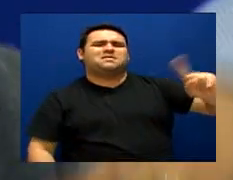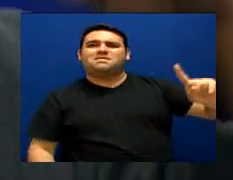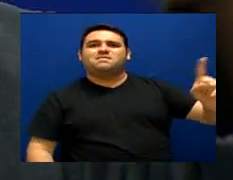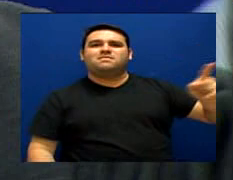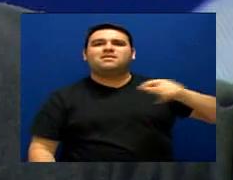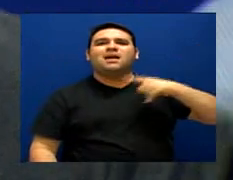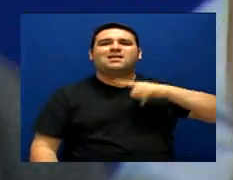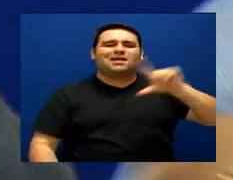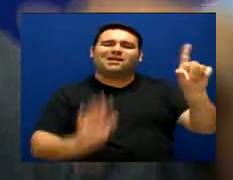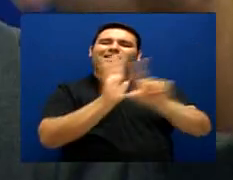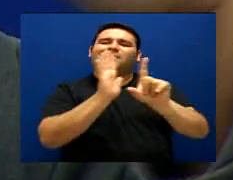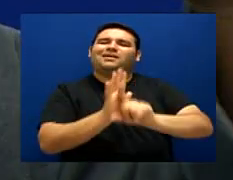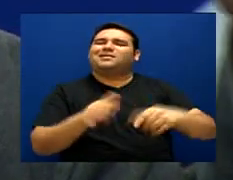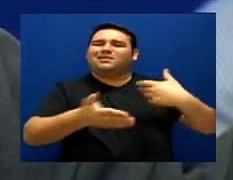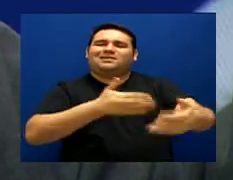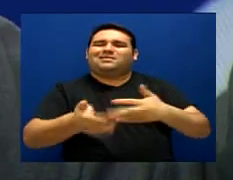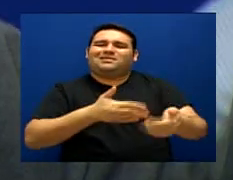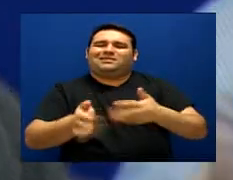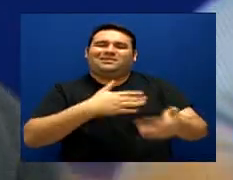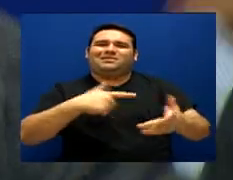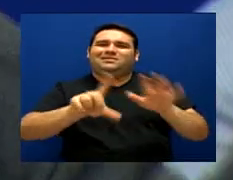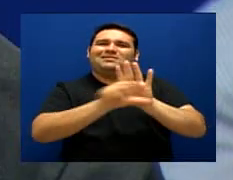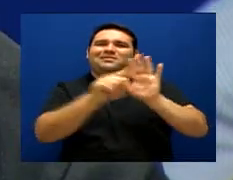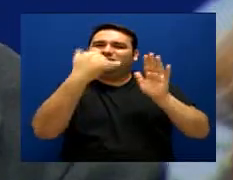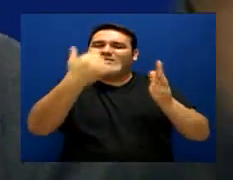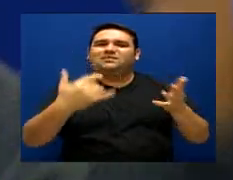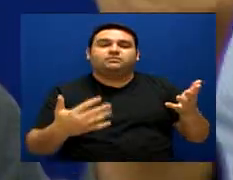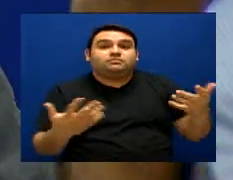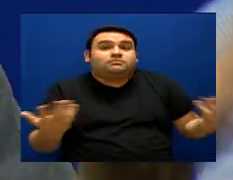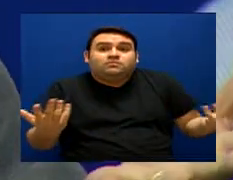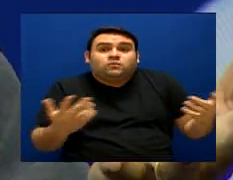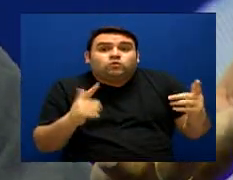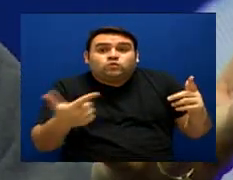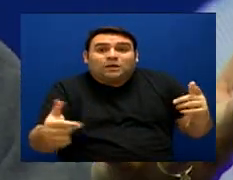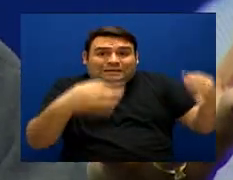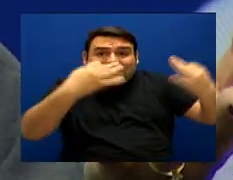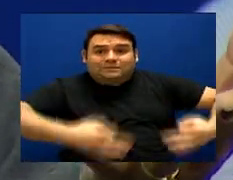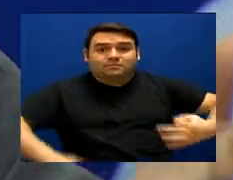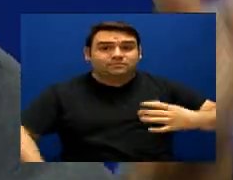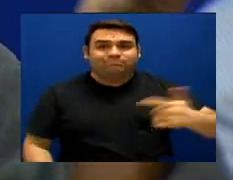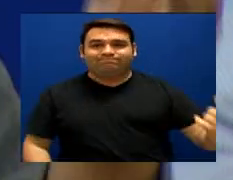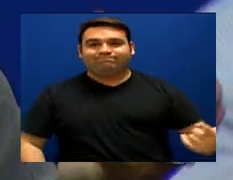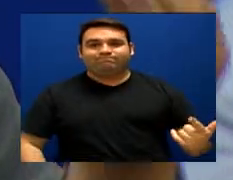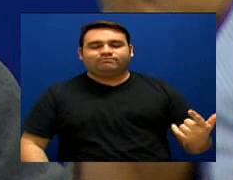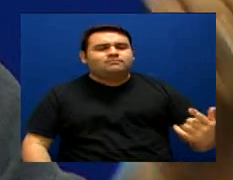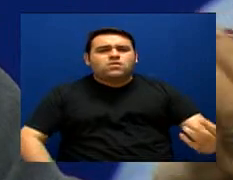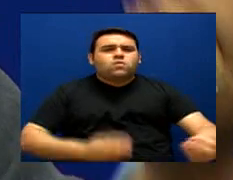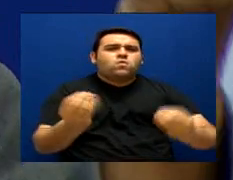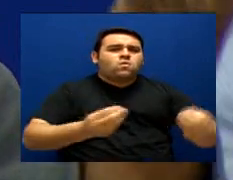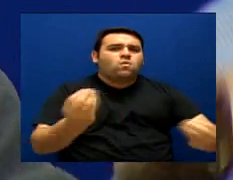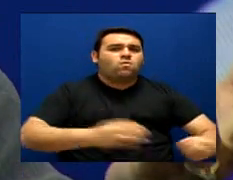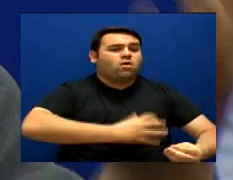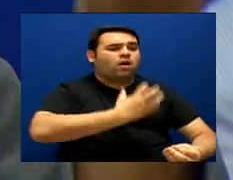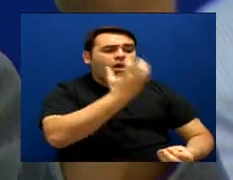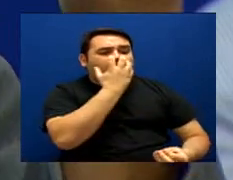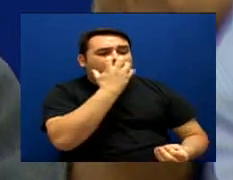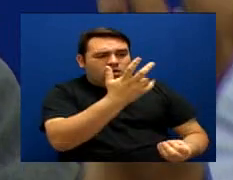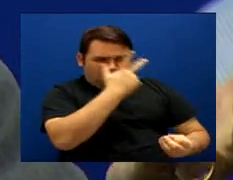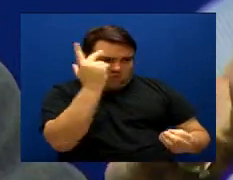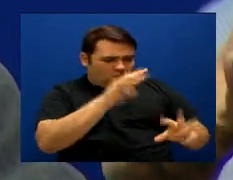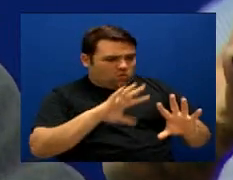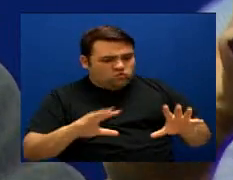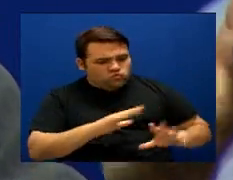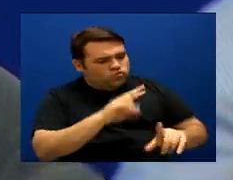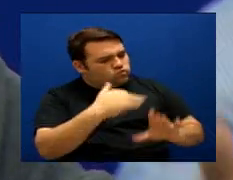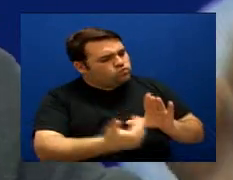nada, existe a lei, qualquer coisa é só acionar. Ou seja, não tem direcionamento. Como é que fica a situação